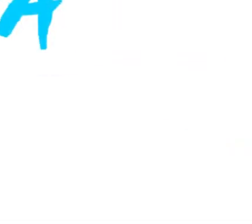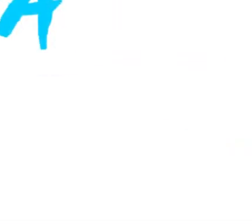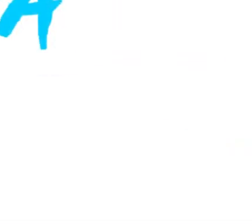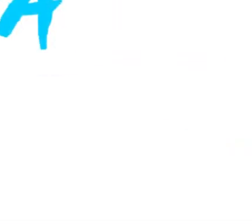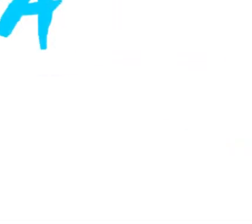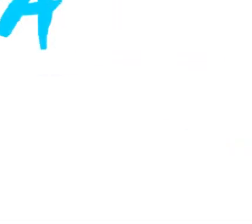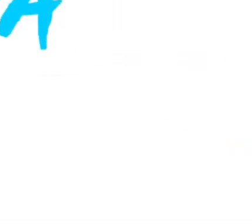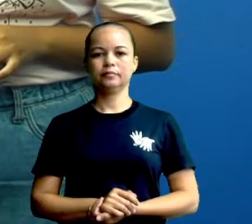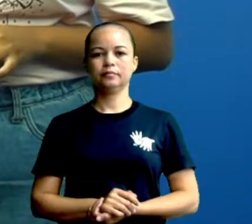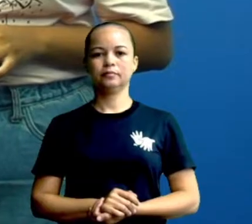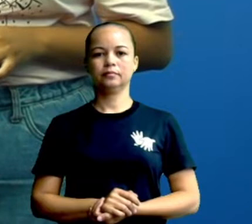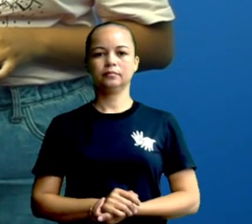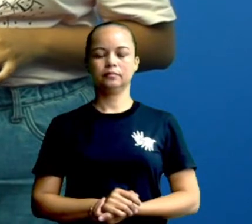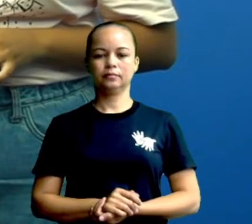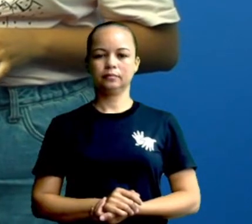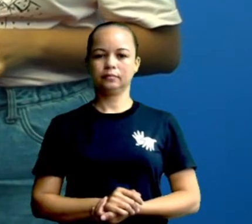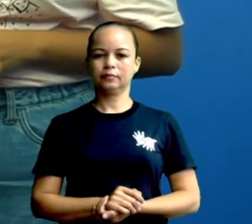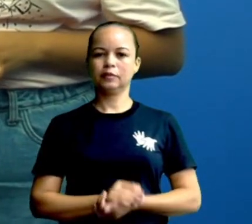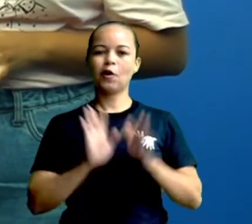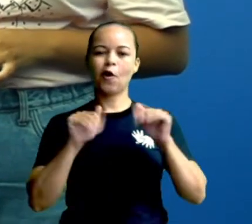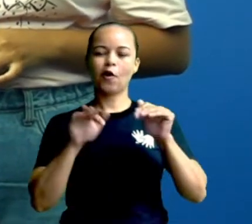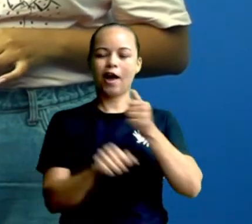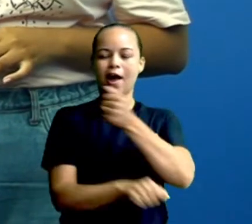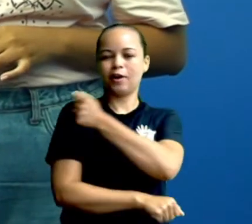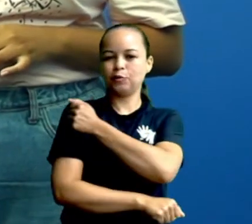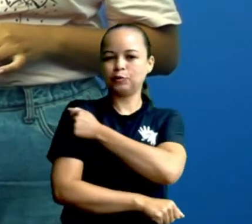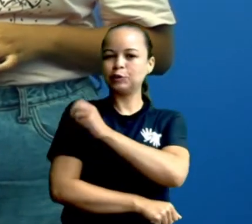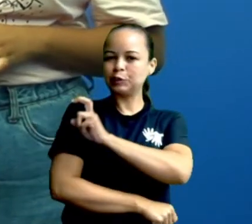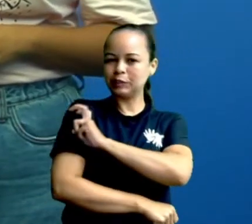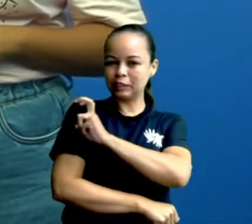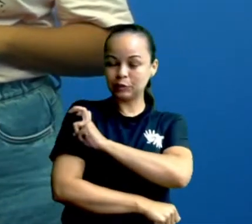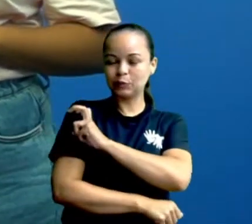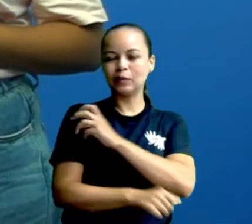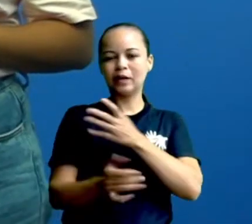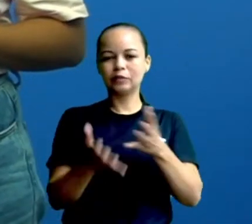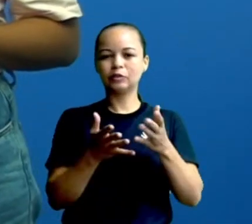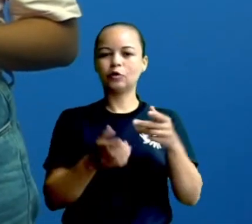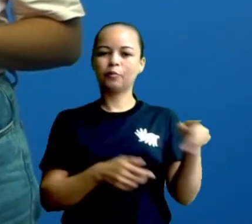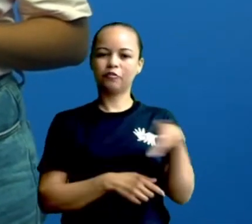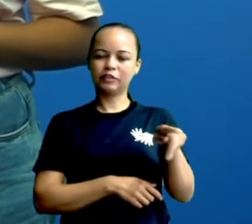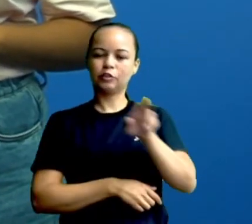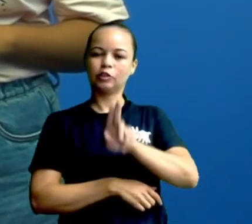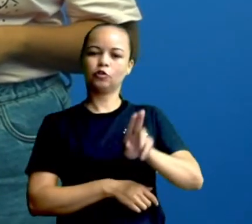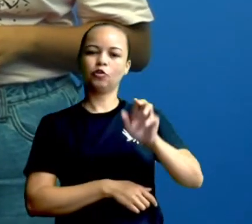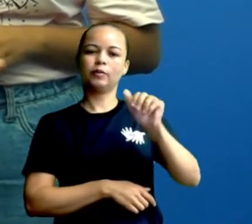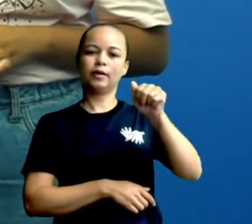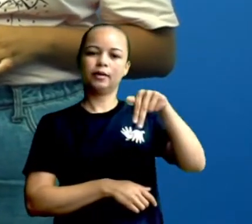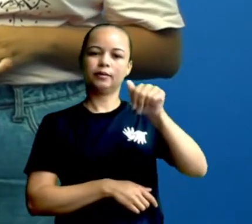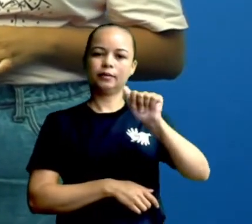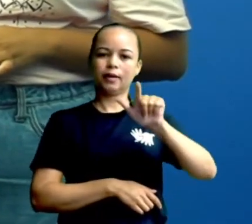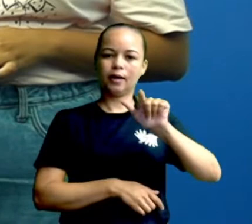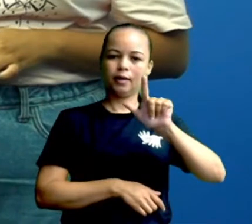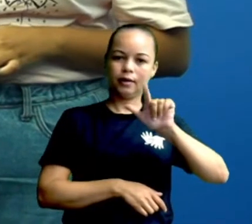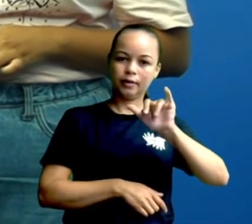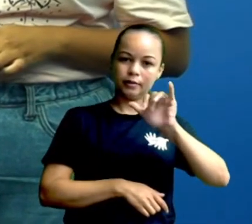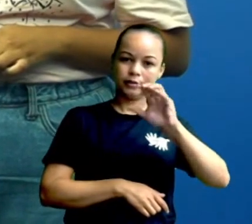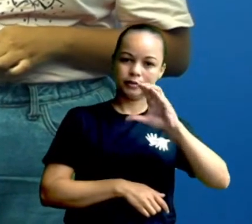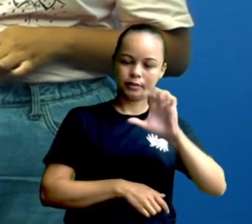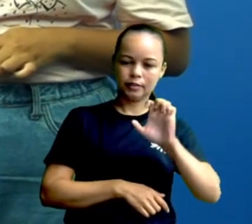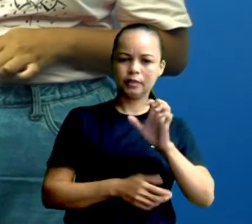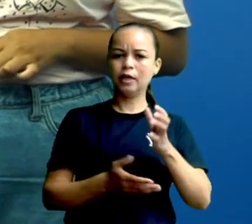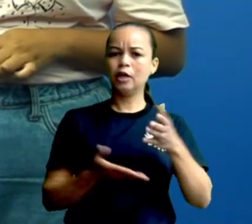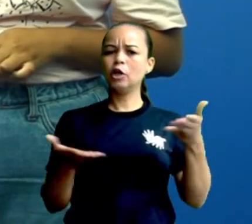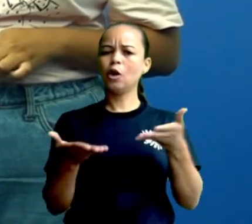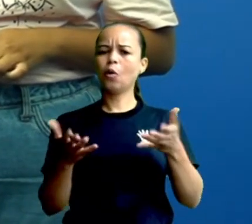oi oi turma do 5º ano é só professora Analice Martins e o tema da nossa aula de hoje é